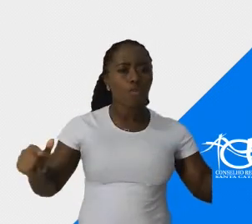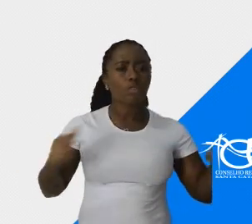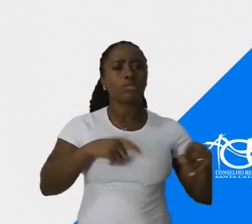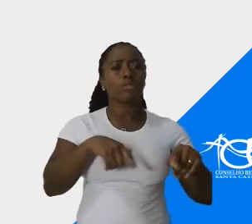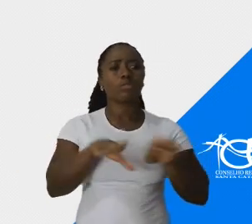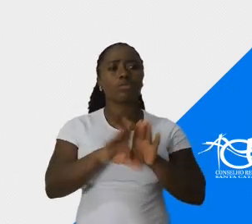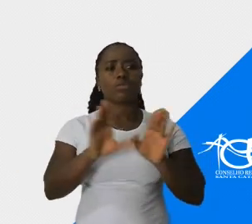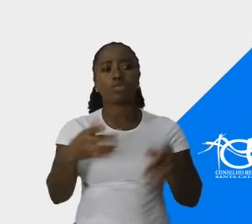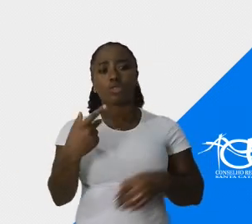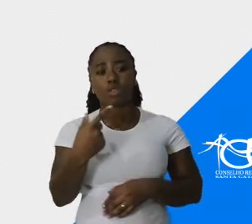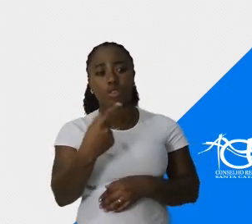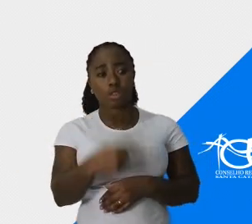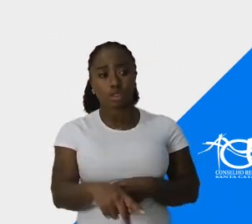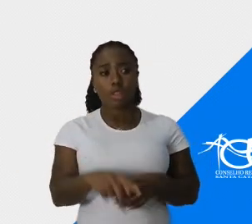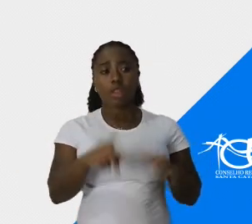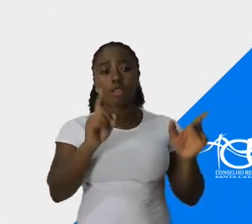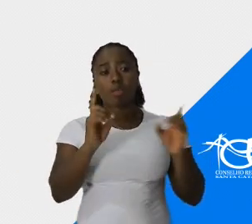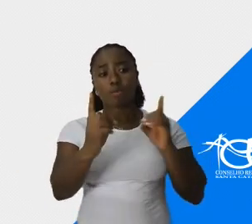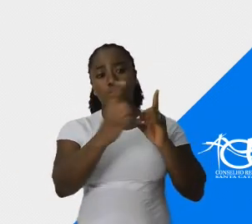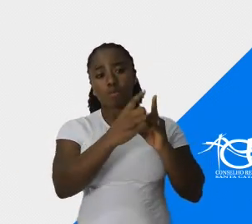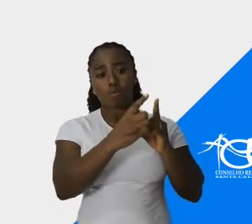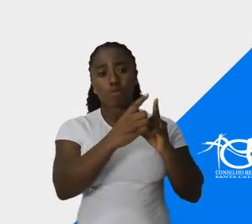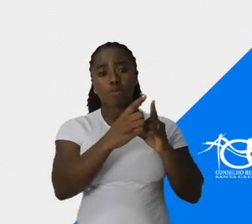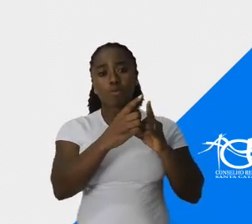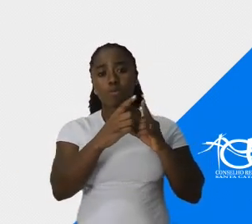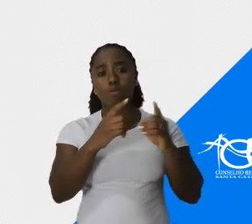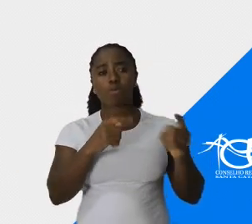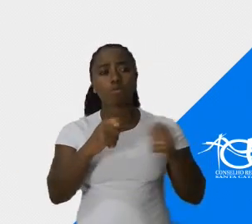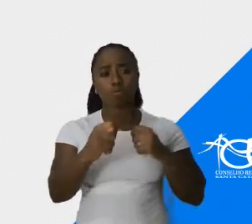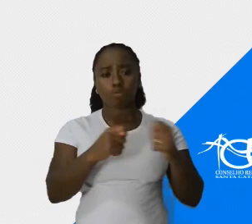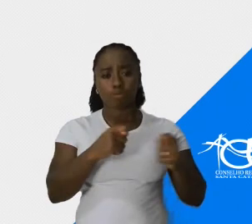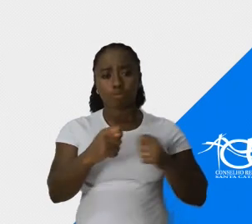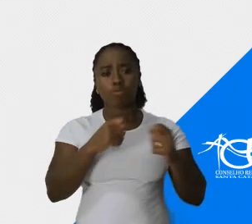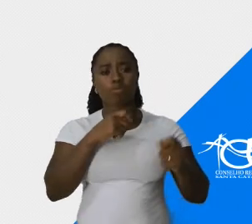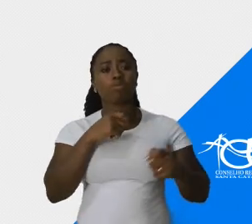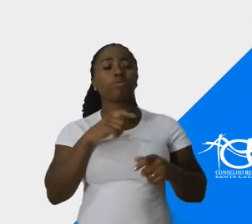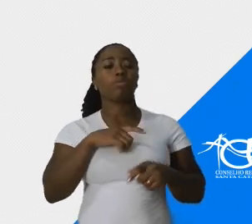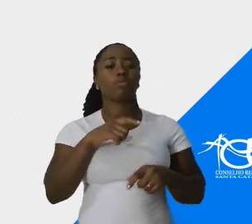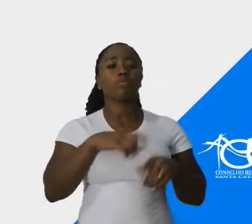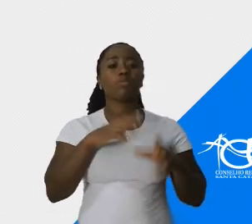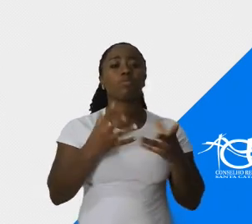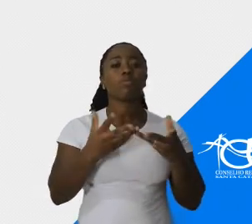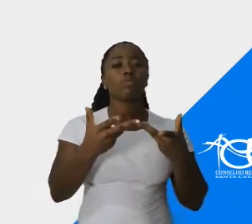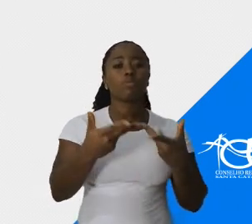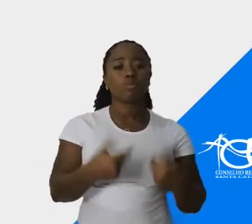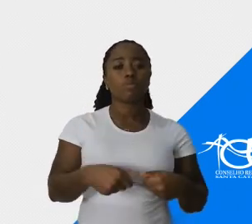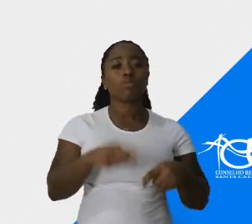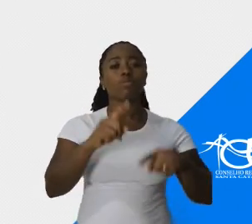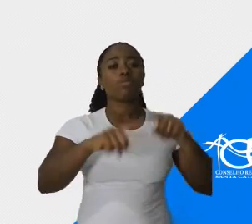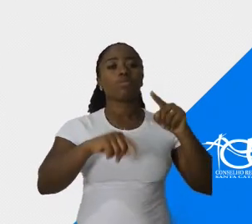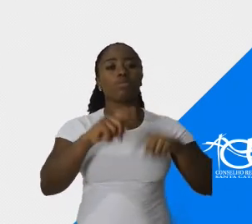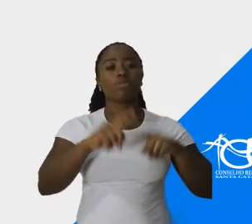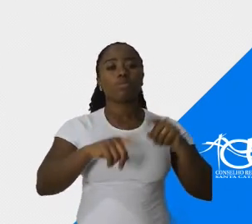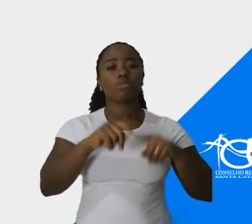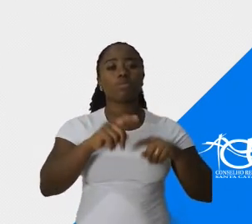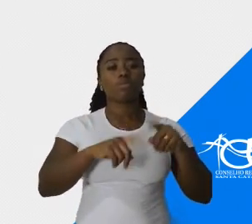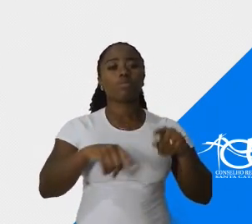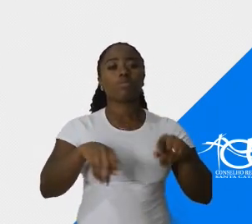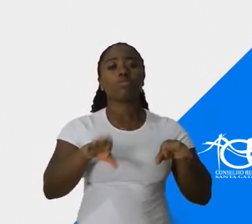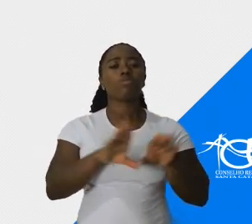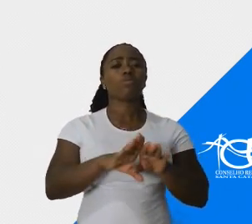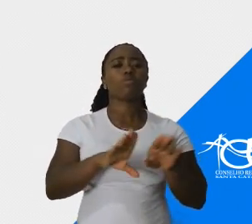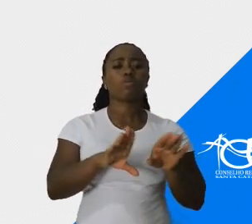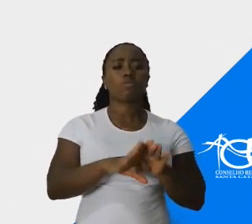entrevista clínica, da qualidade dos instrumentos psicológicos, especialmente sua capacidade preditiva, e do levantamento de indicadores epidemiológicos do qual participam